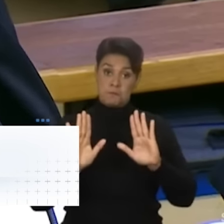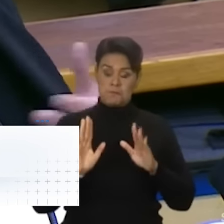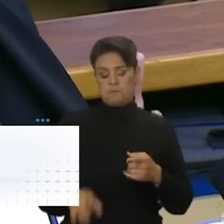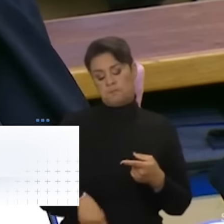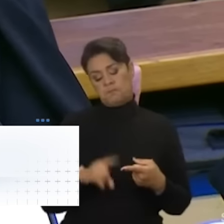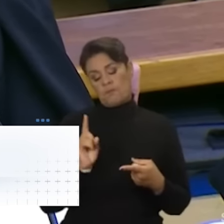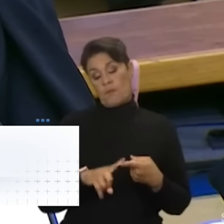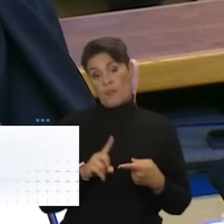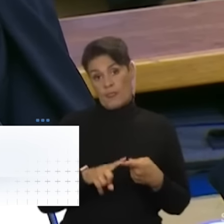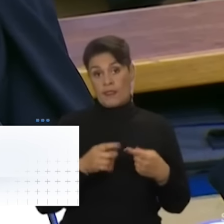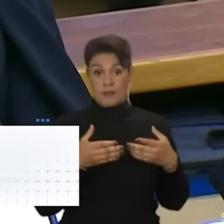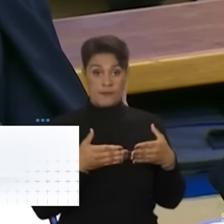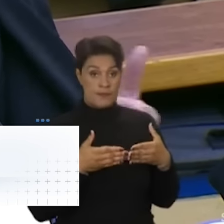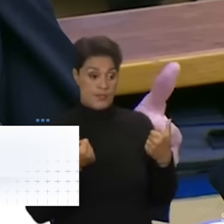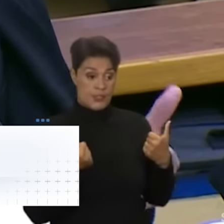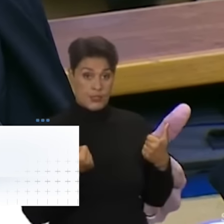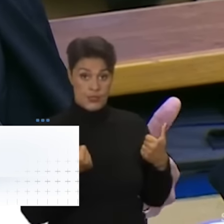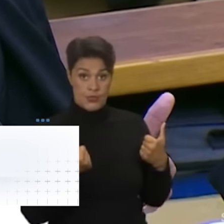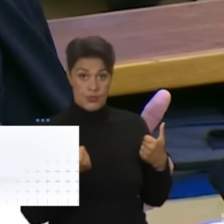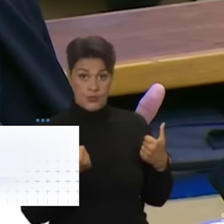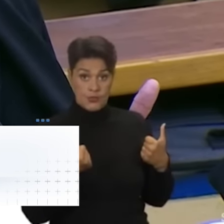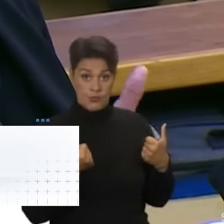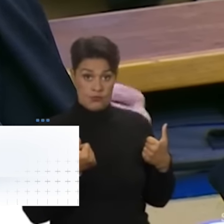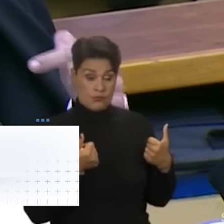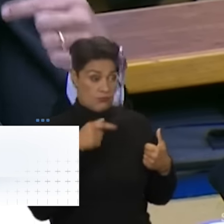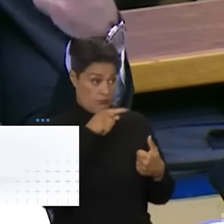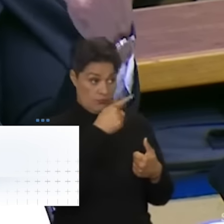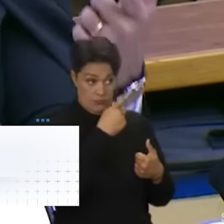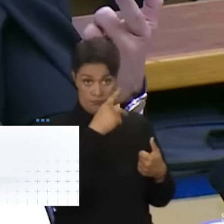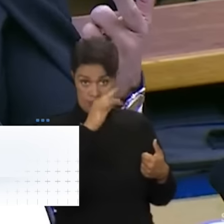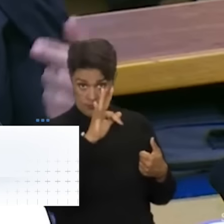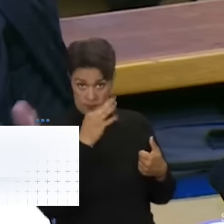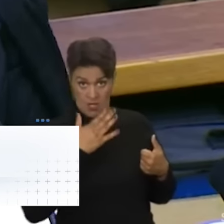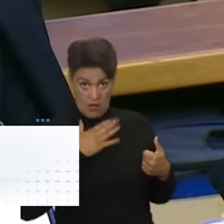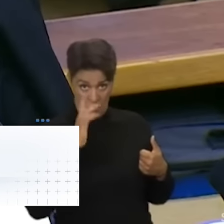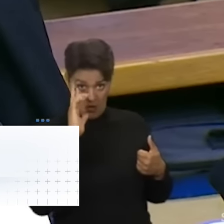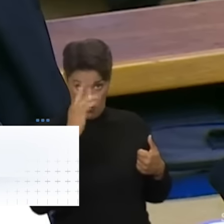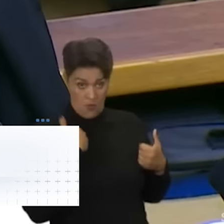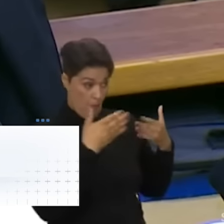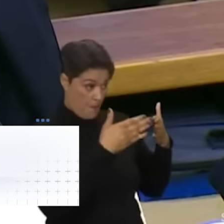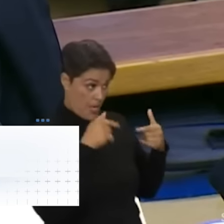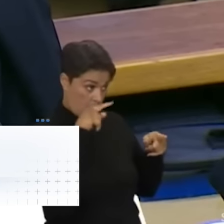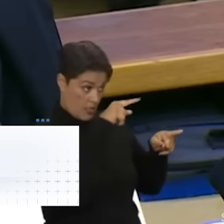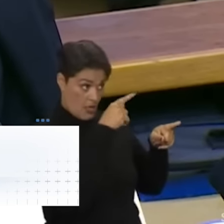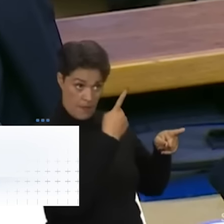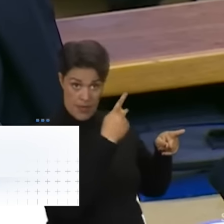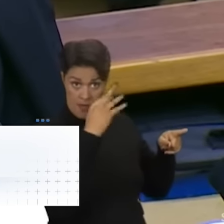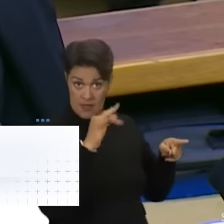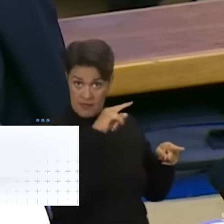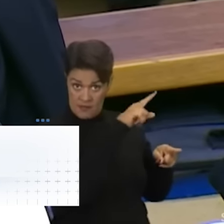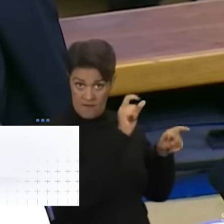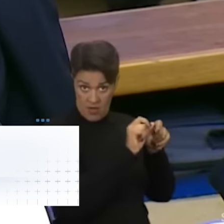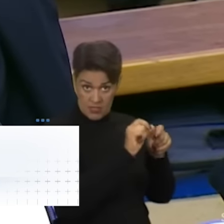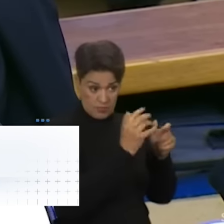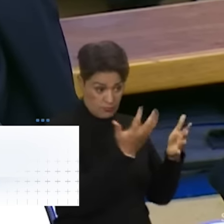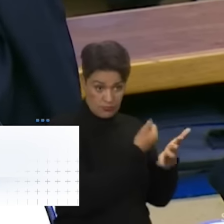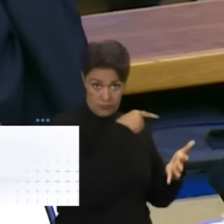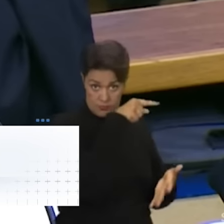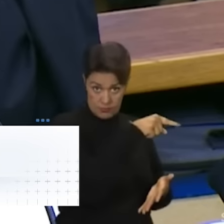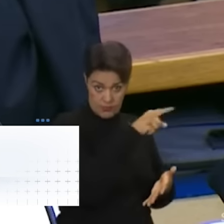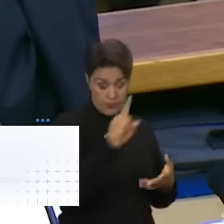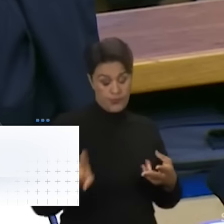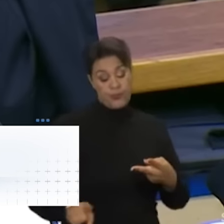de uma requisição minha à Polícia Federal para que ela realizasse, poderia se dar a